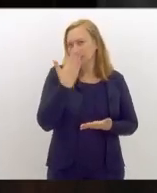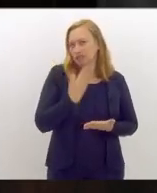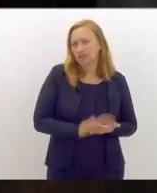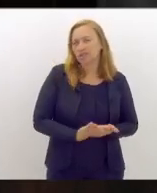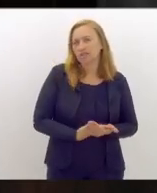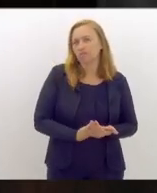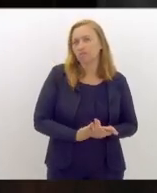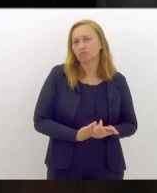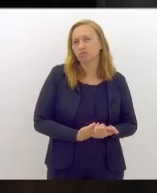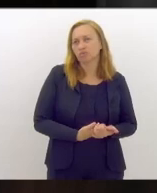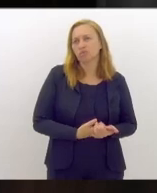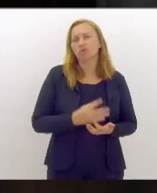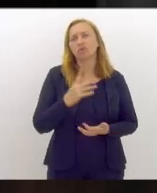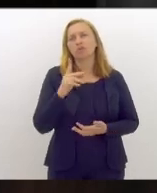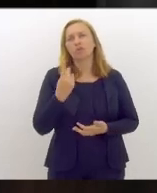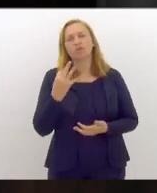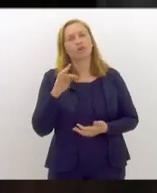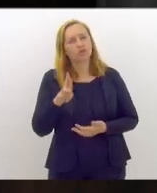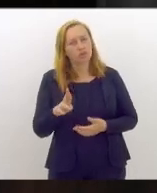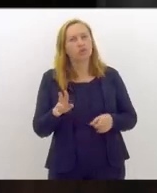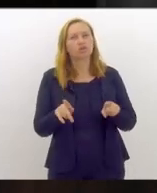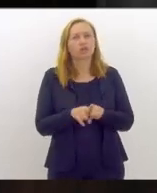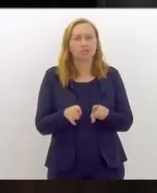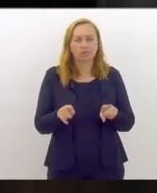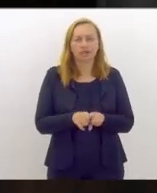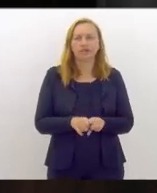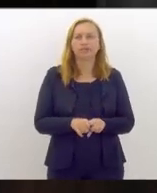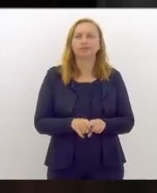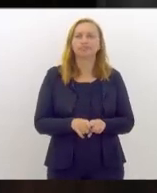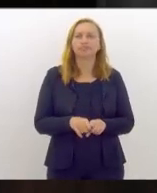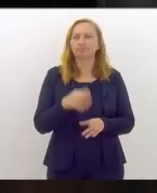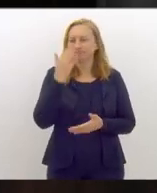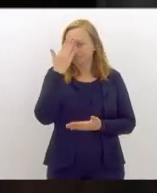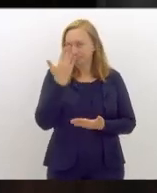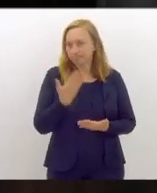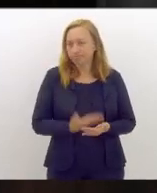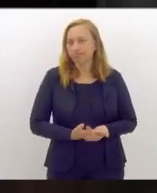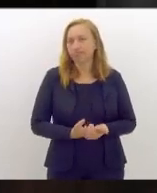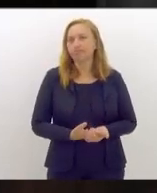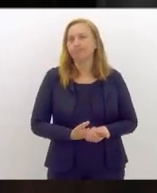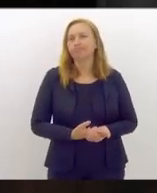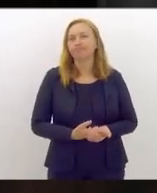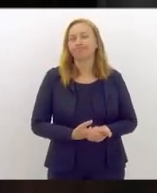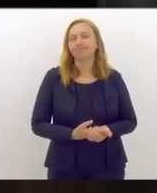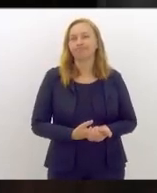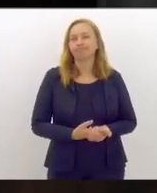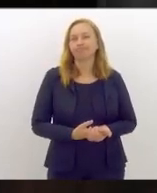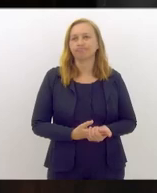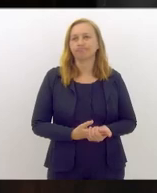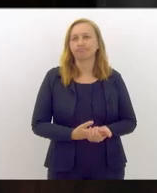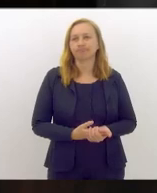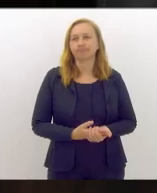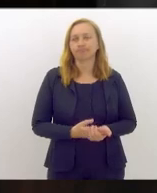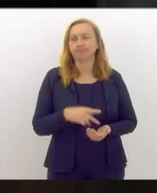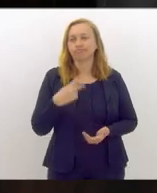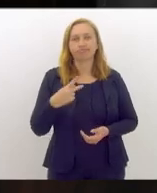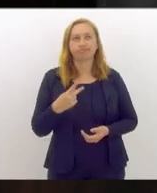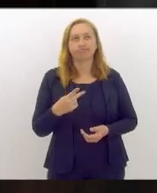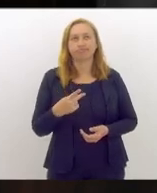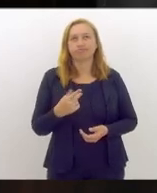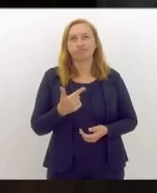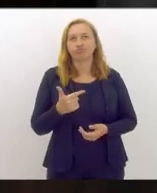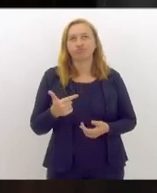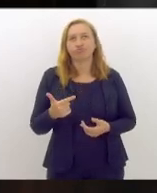né o Heitor também acredita e assim querendo palavra de